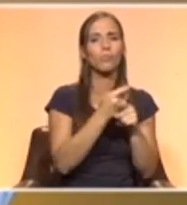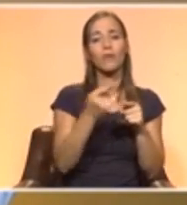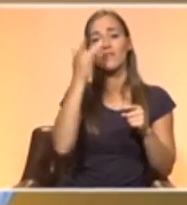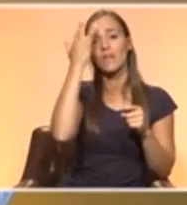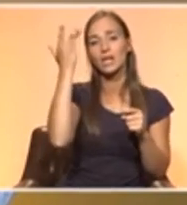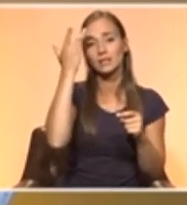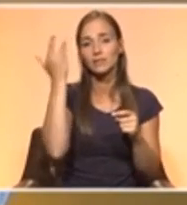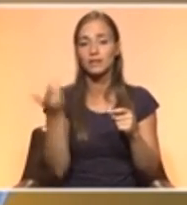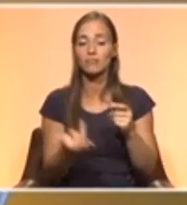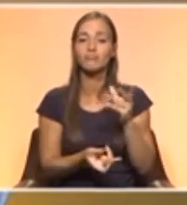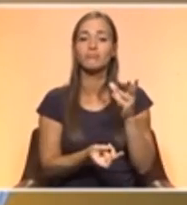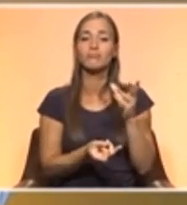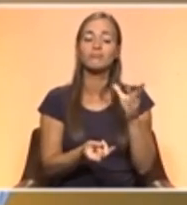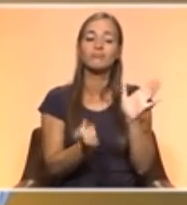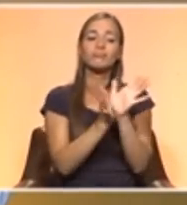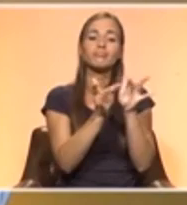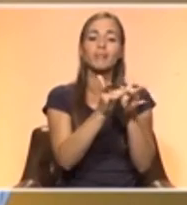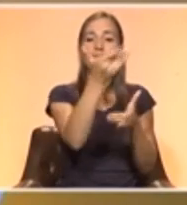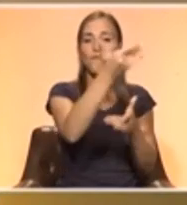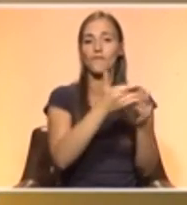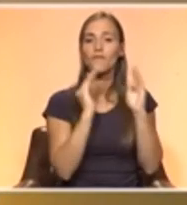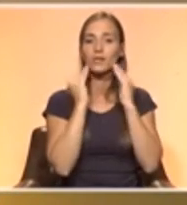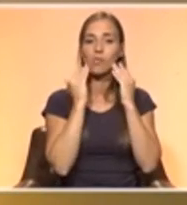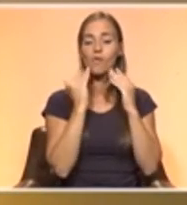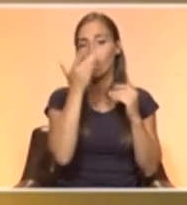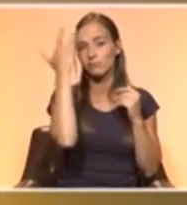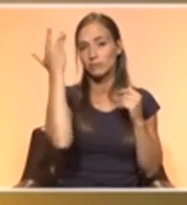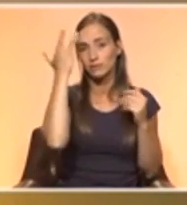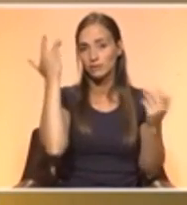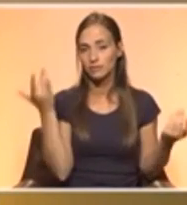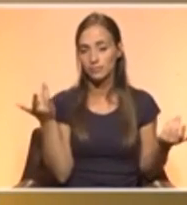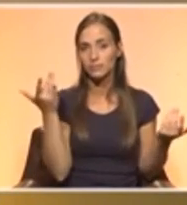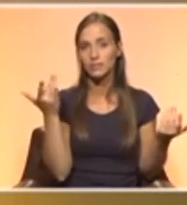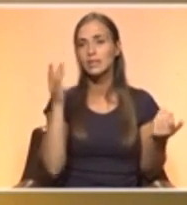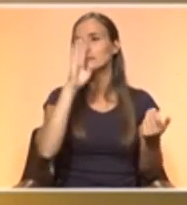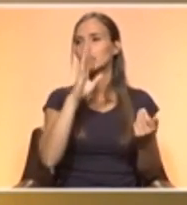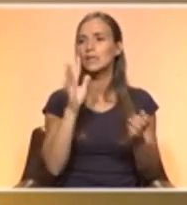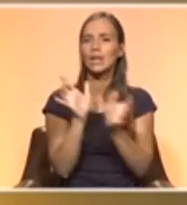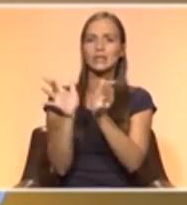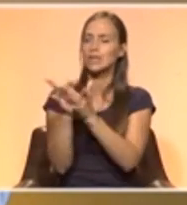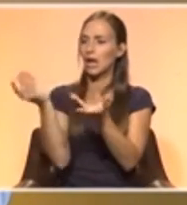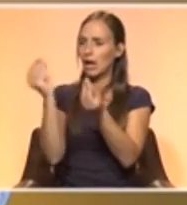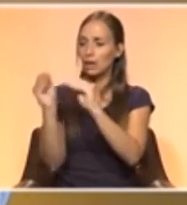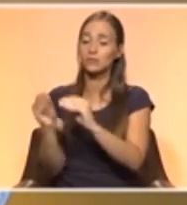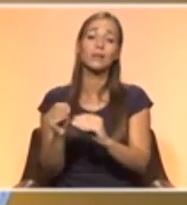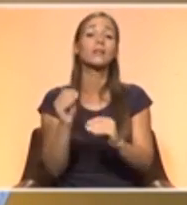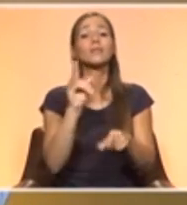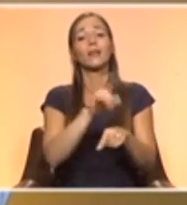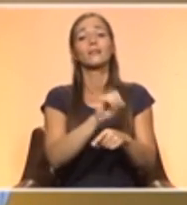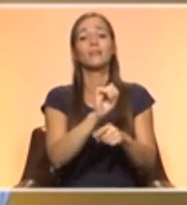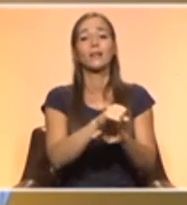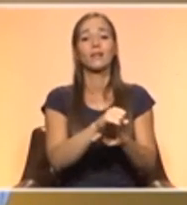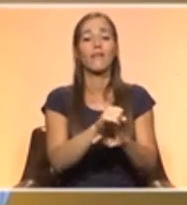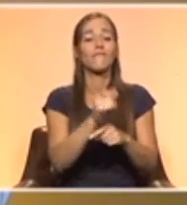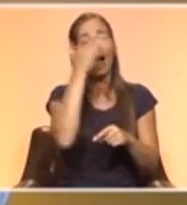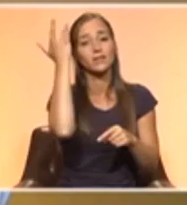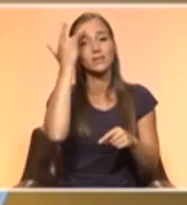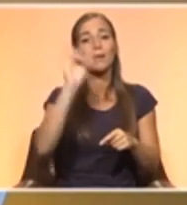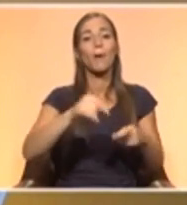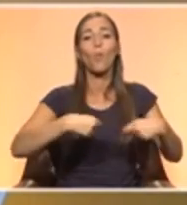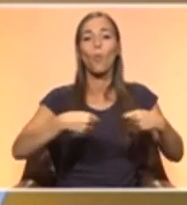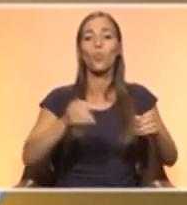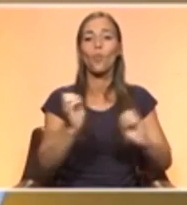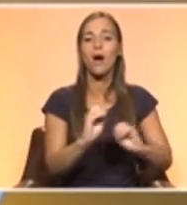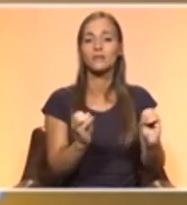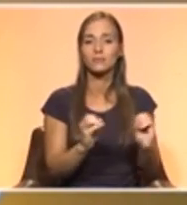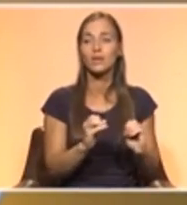uma página no Facebook paraos conhecimentos do que um site não ex examente é mais fácil e sem custos e sem custos e enfim